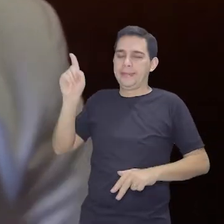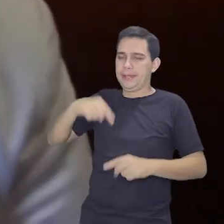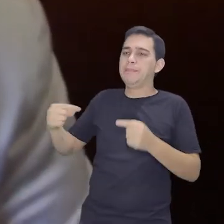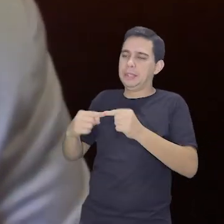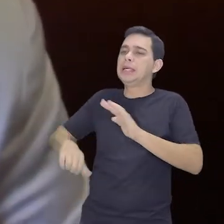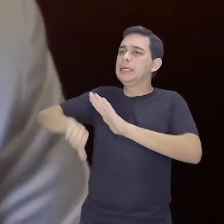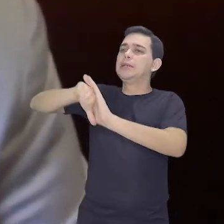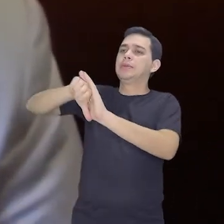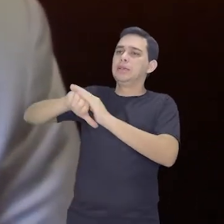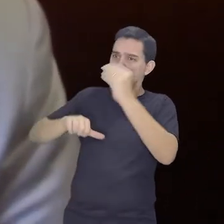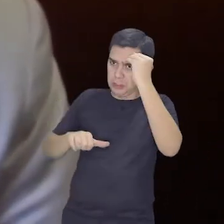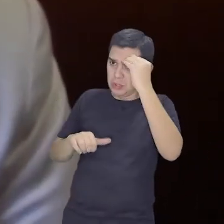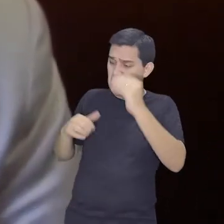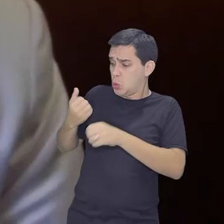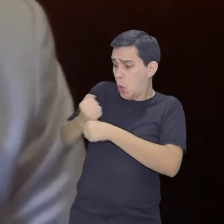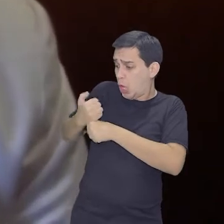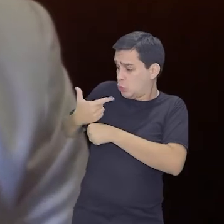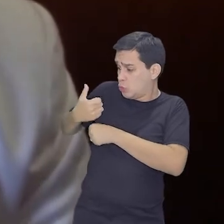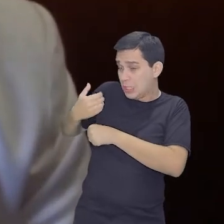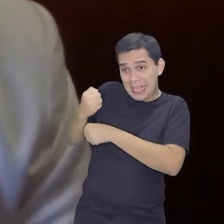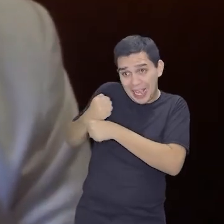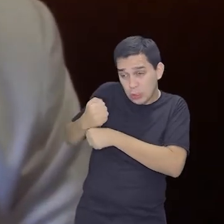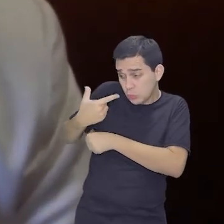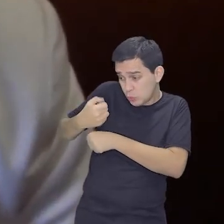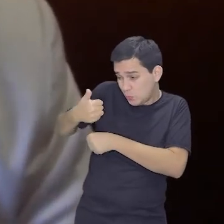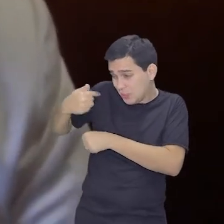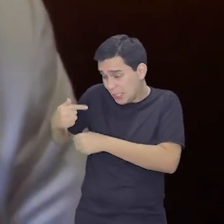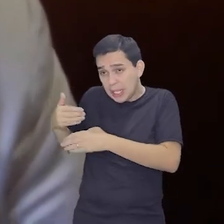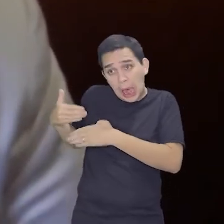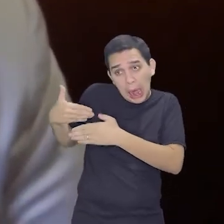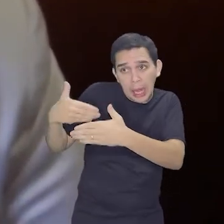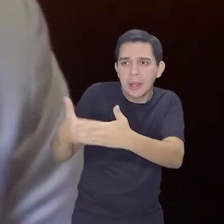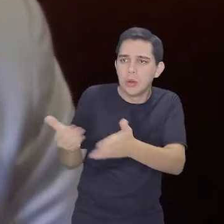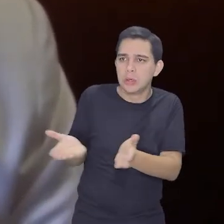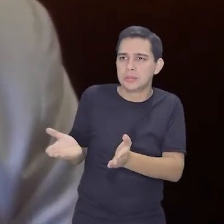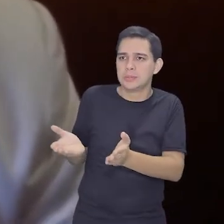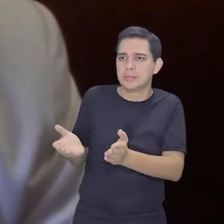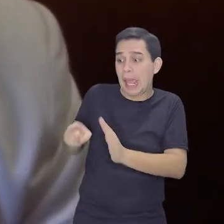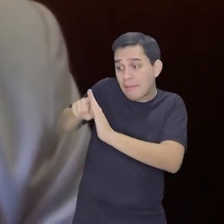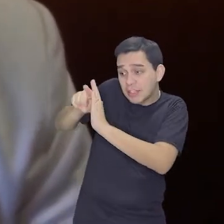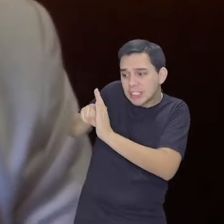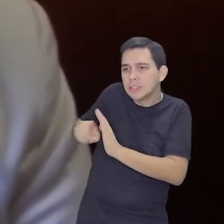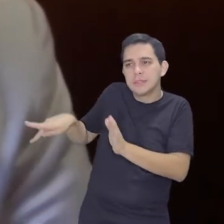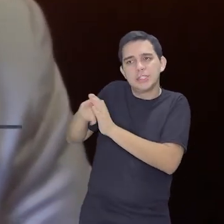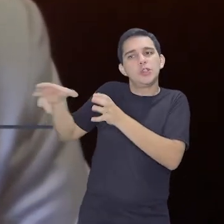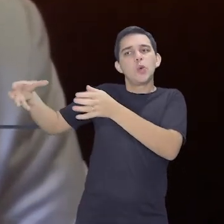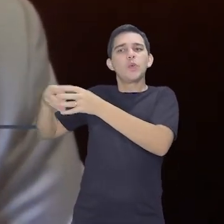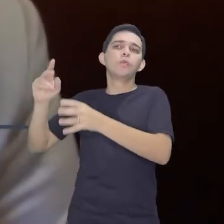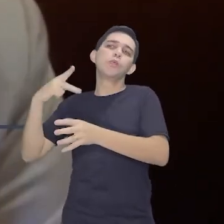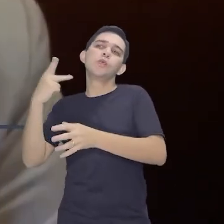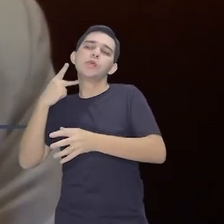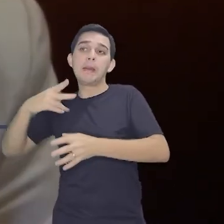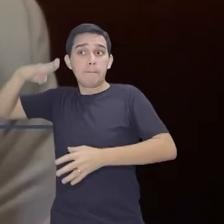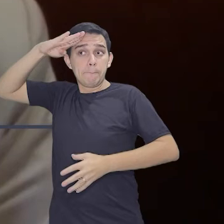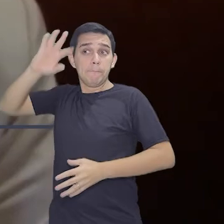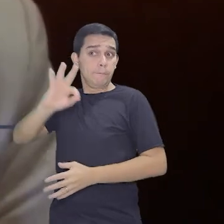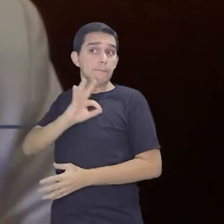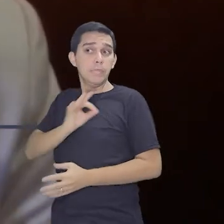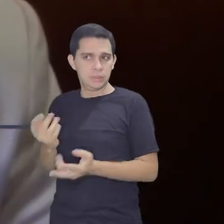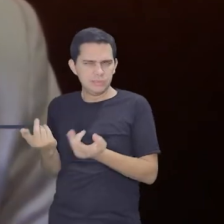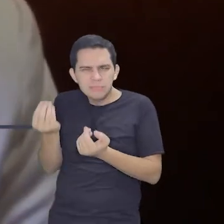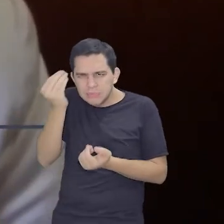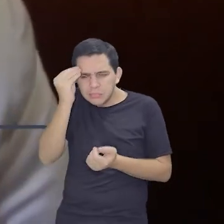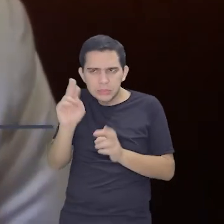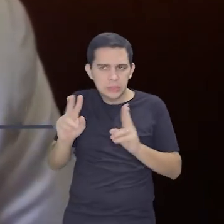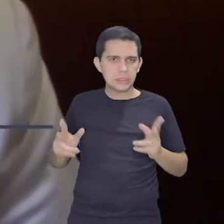fraude. E a partir de 2017 isso está separado. Óbvio que isso não é o ideal para a investigação, porque gera justamente o que aconteceu, né?